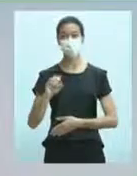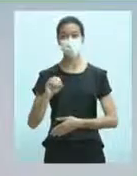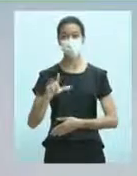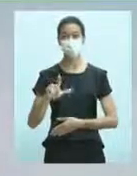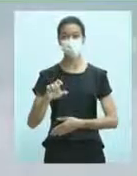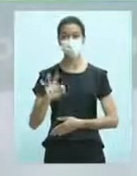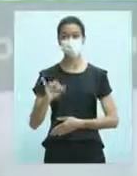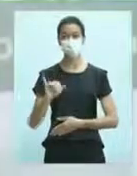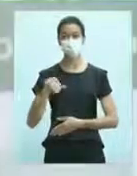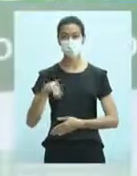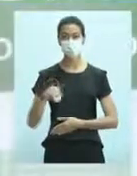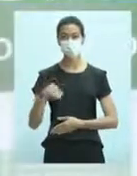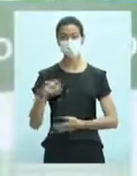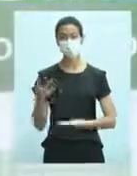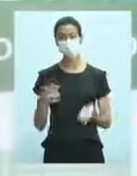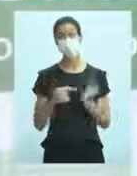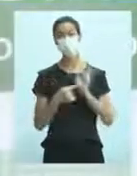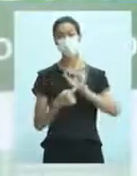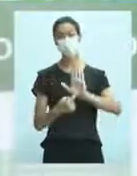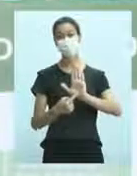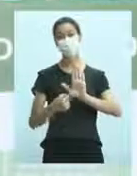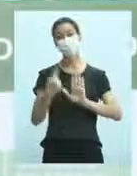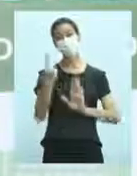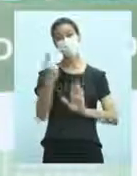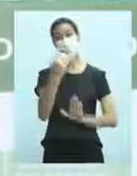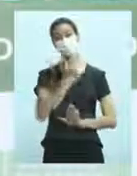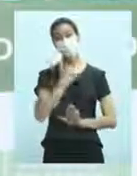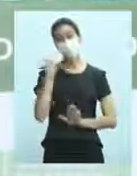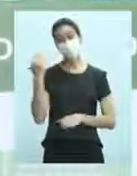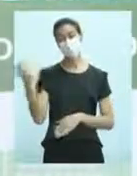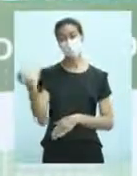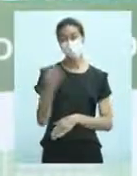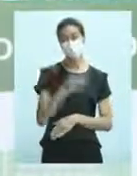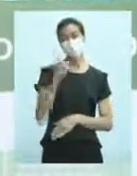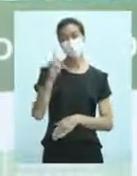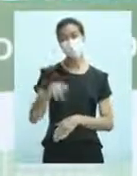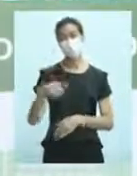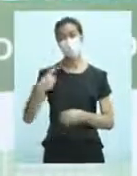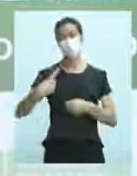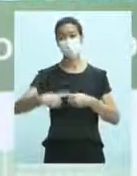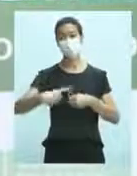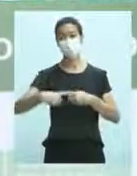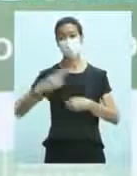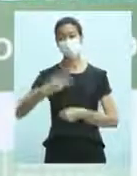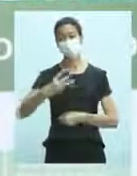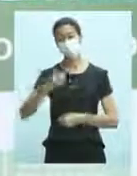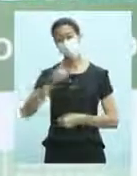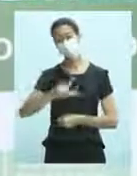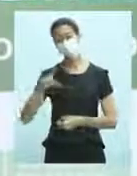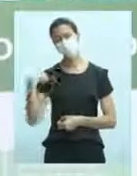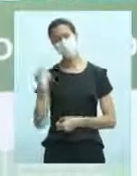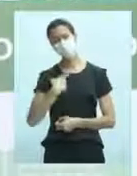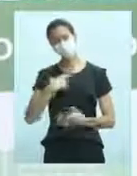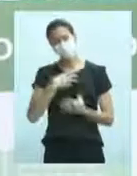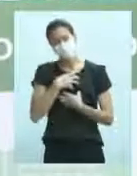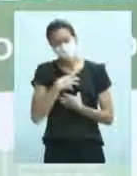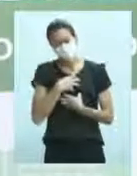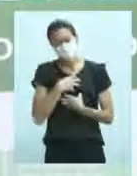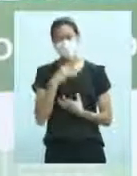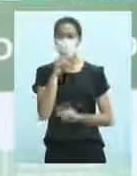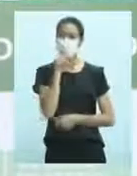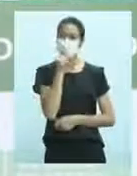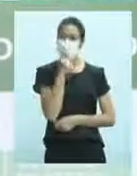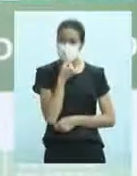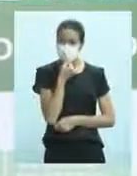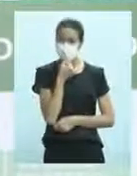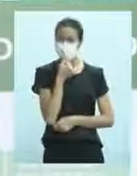e município de no município de três lagoas o que é aquele que anuncia com pesar mas ao mesmo tempo